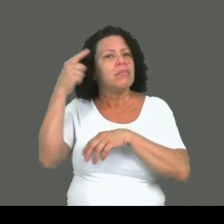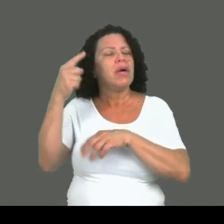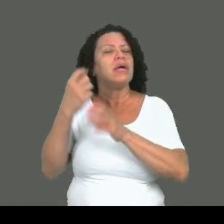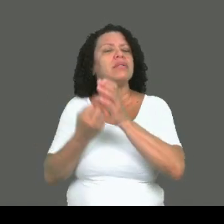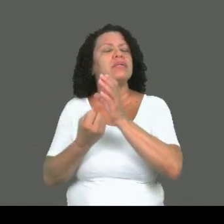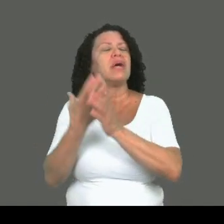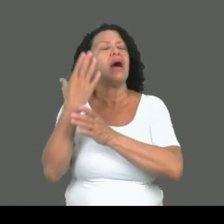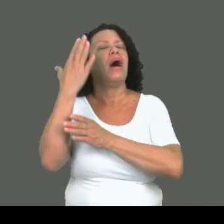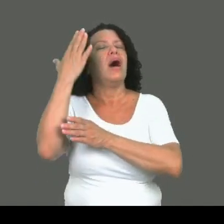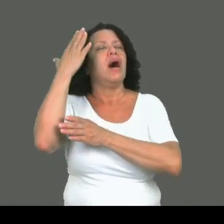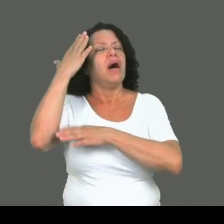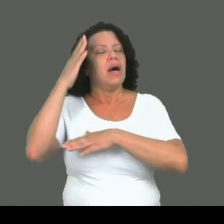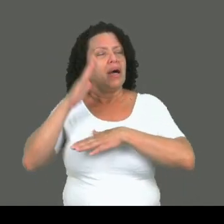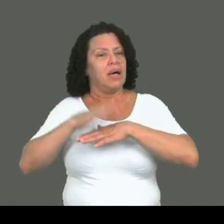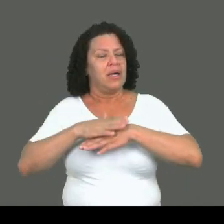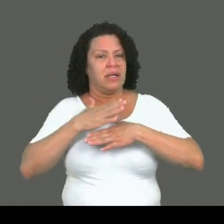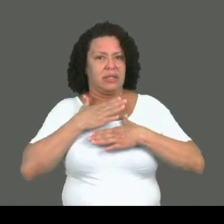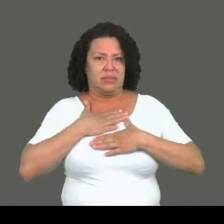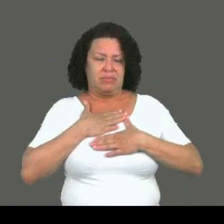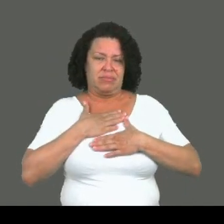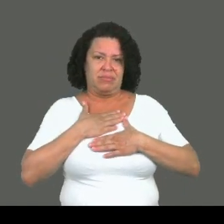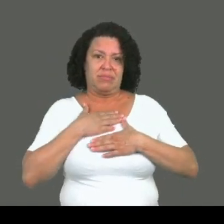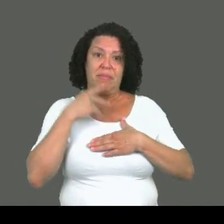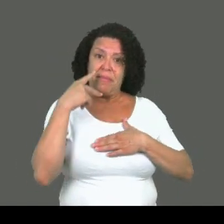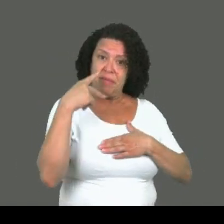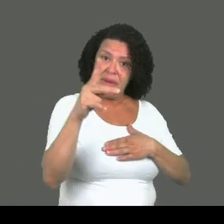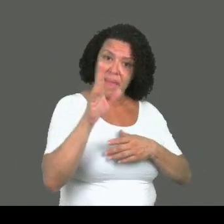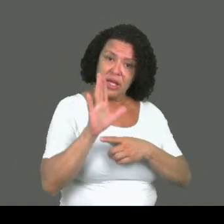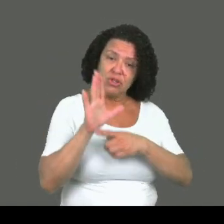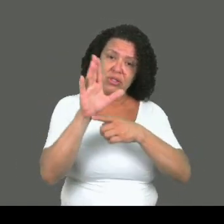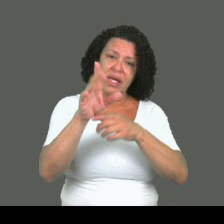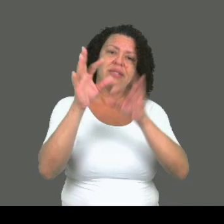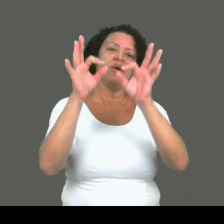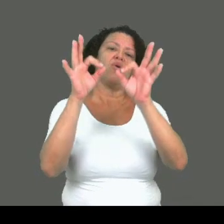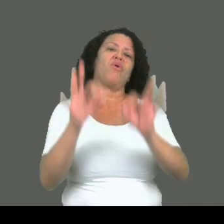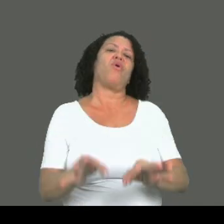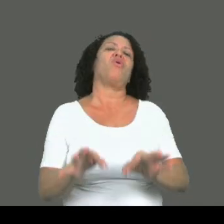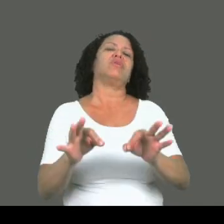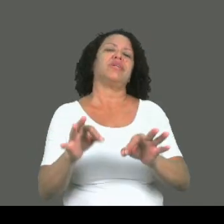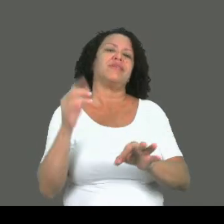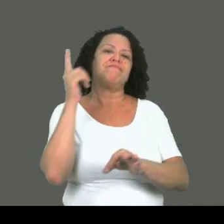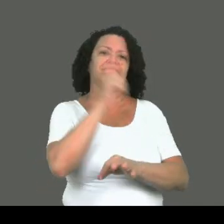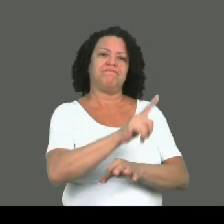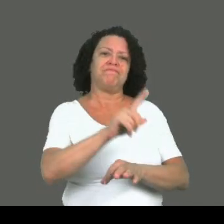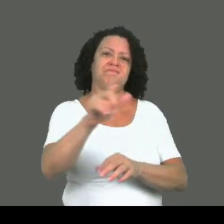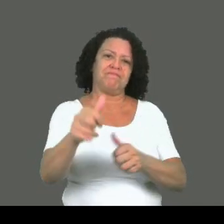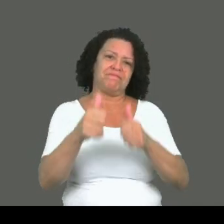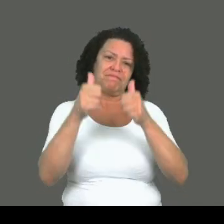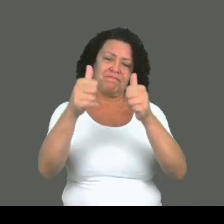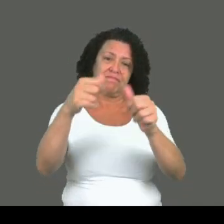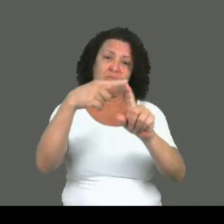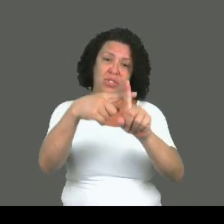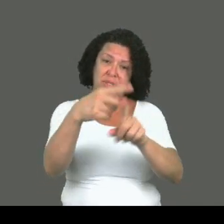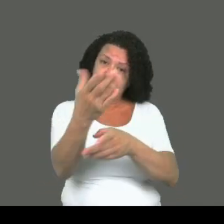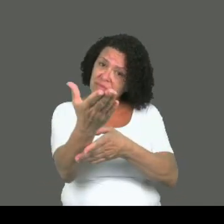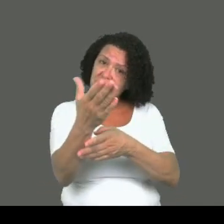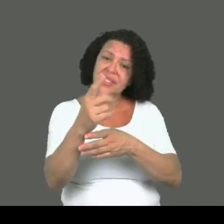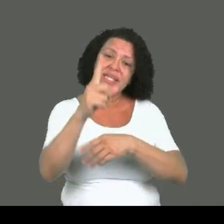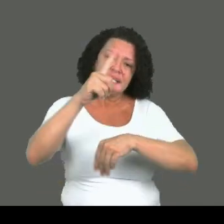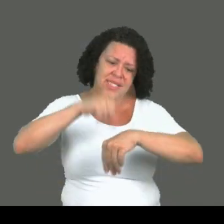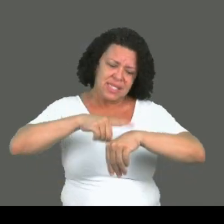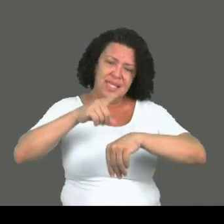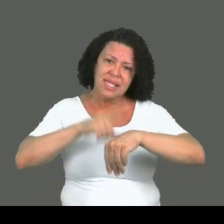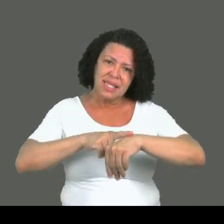algo para você, para o seu benefício próprio, com certeza o seu ganho vai ser muito maior. Se nesse tempo em que você